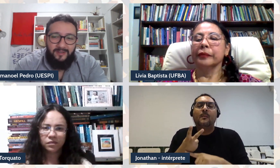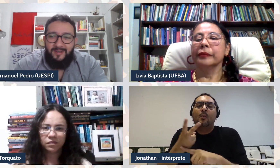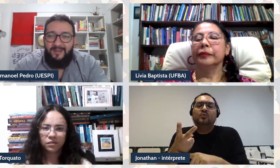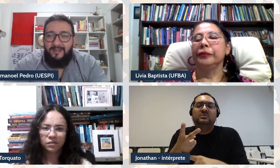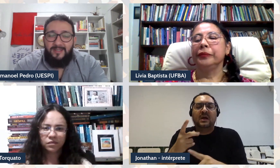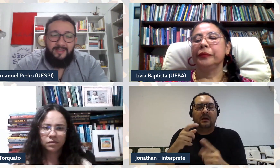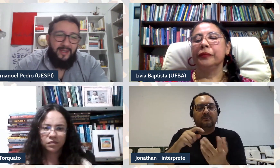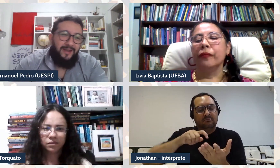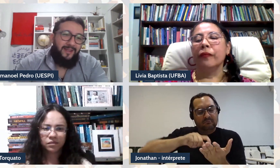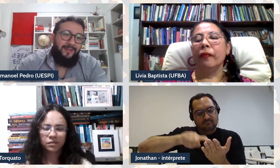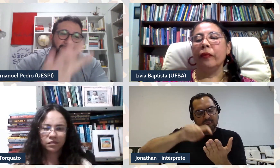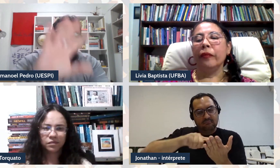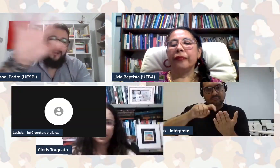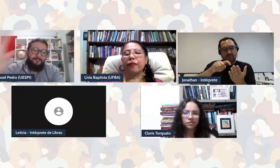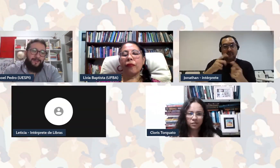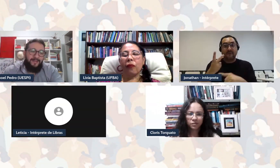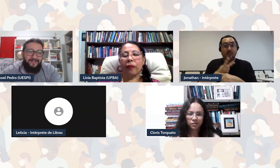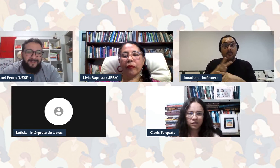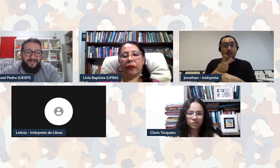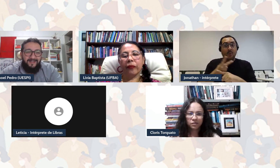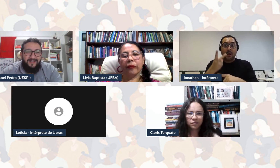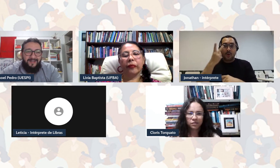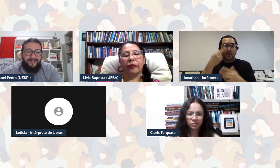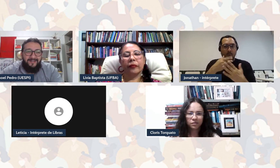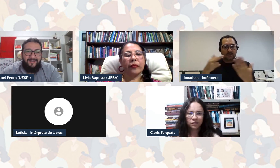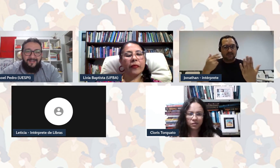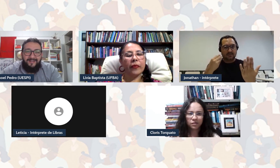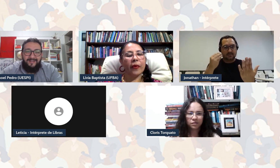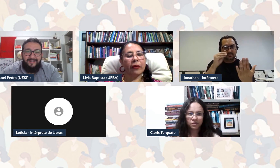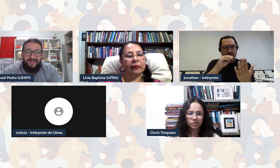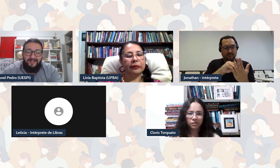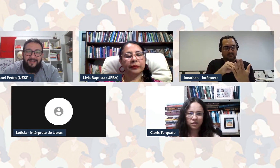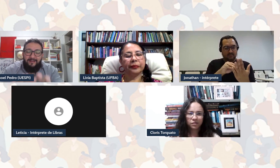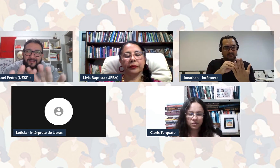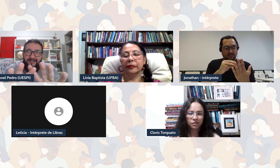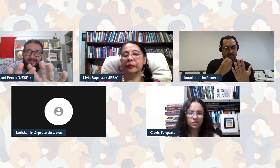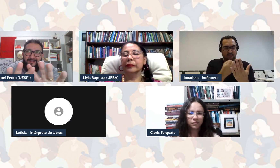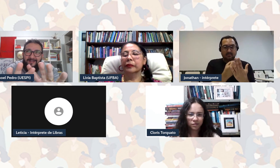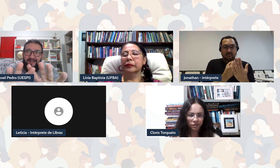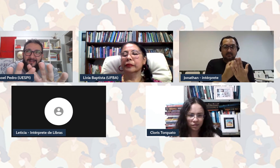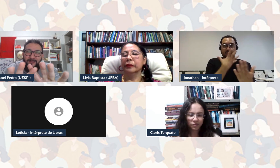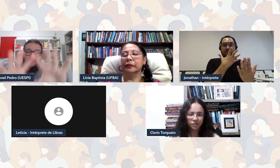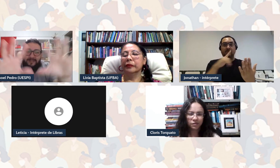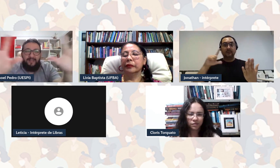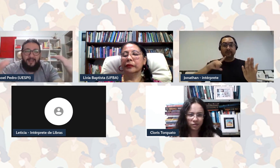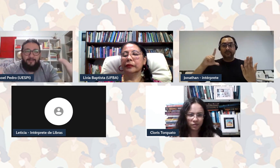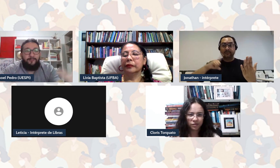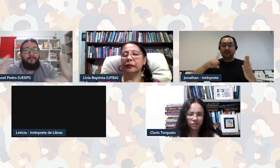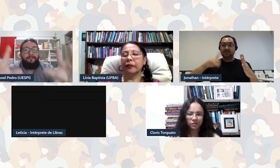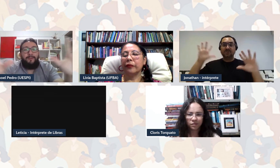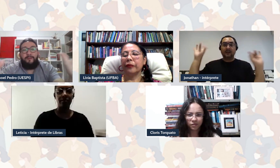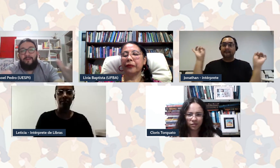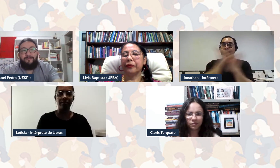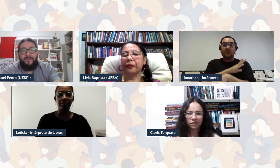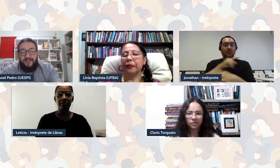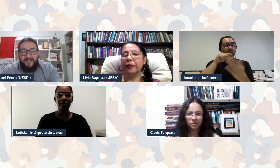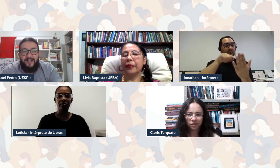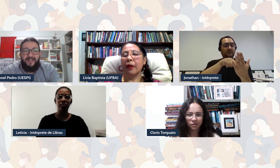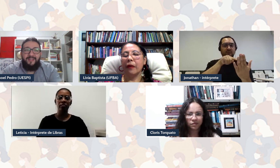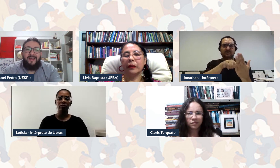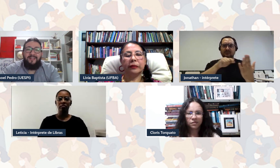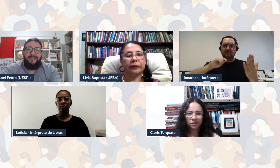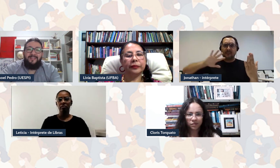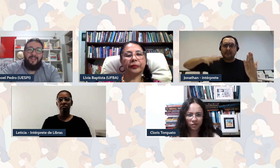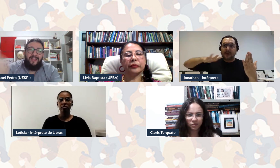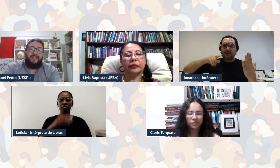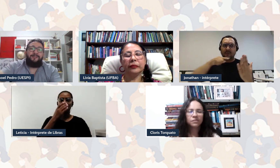busca, já tem ali uma espécie de, de, de, de um esquema do que provavelmente vai te